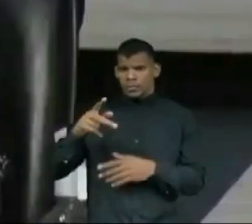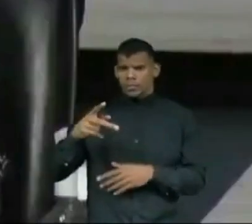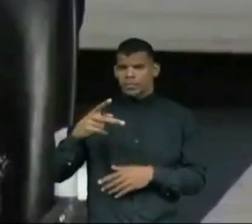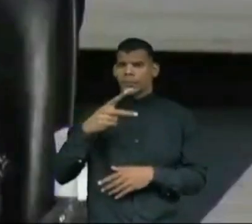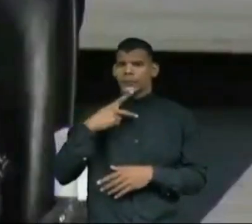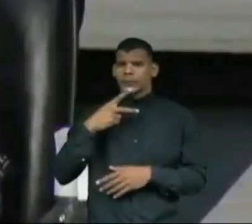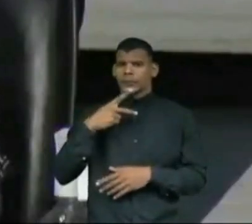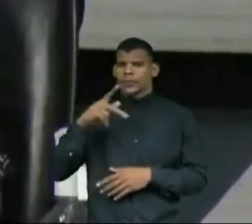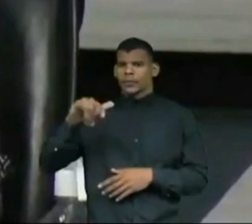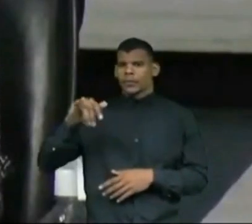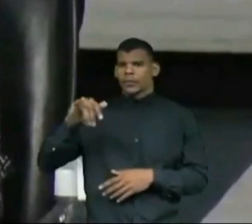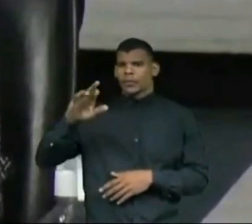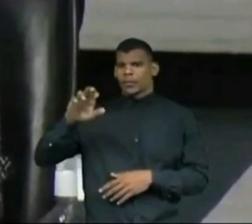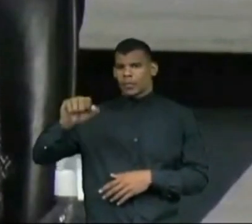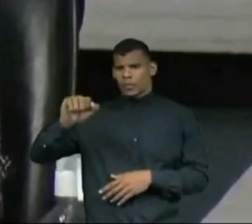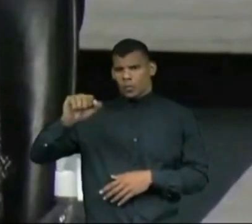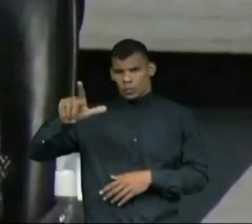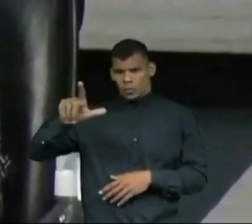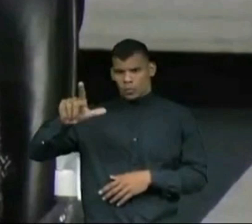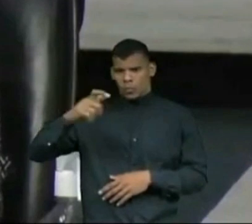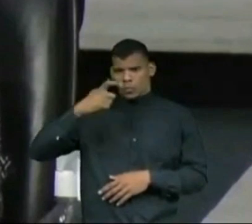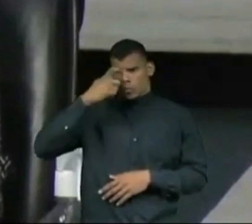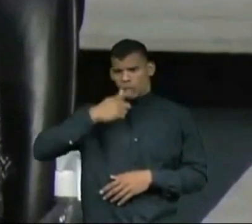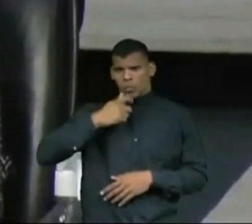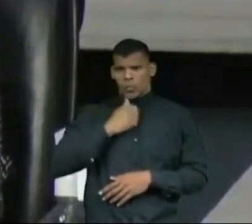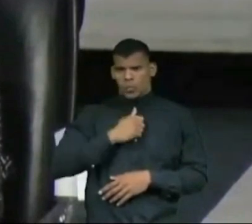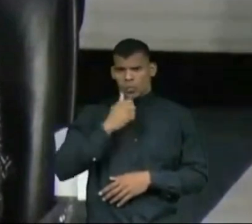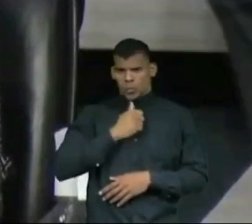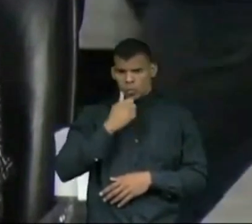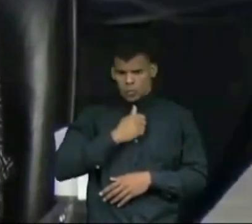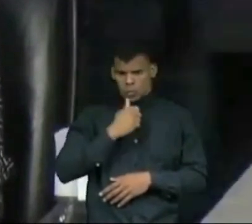Partido Liberal. Eu sou uma mulher